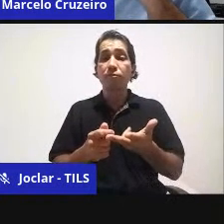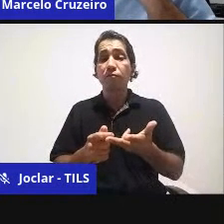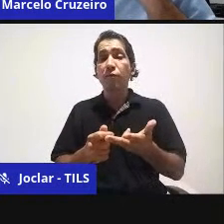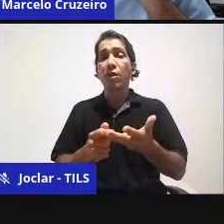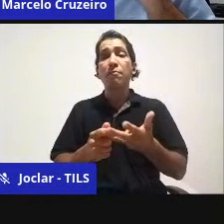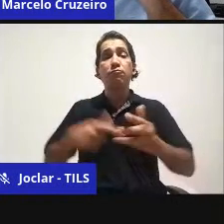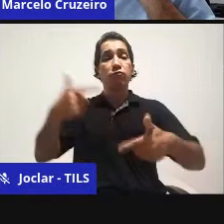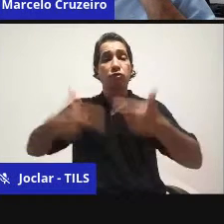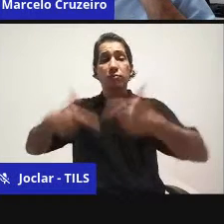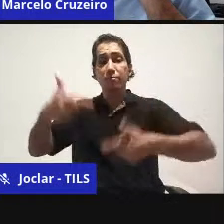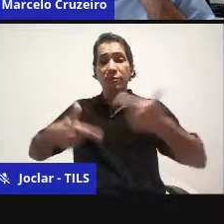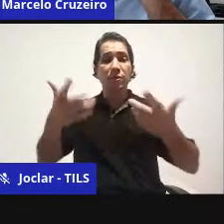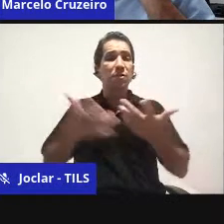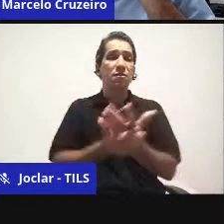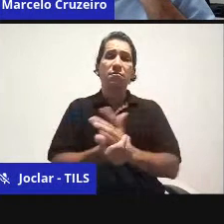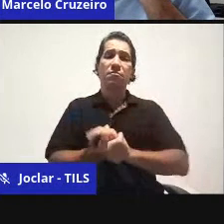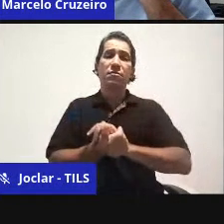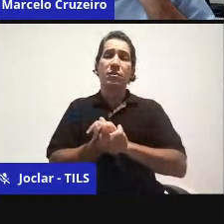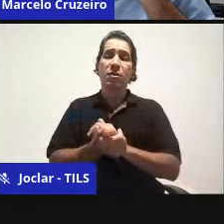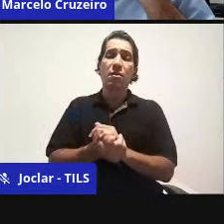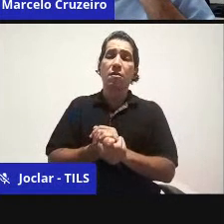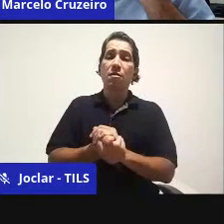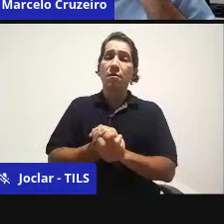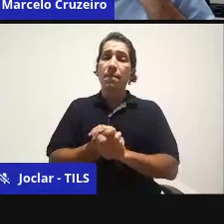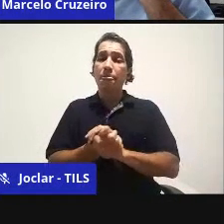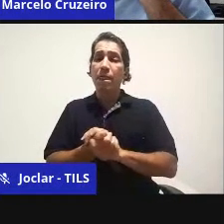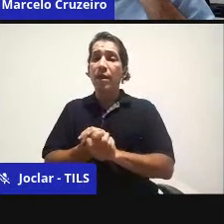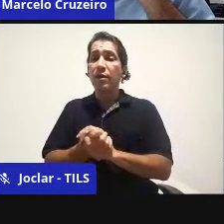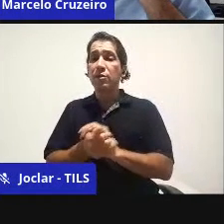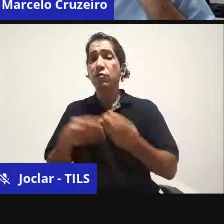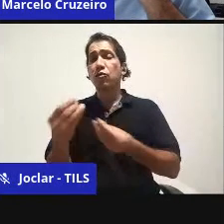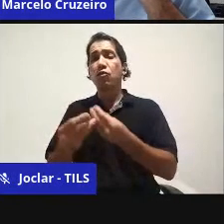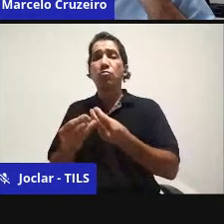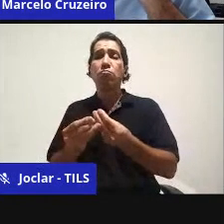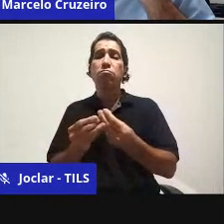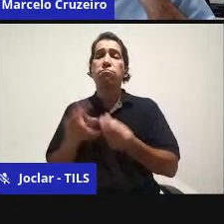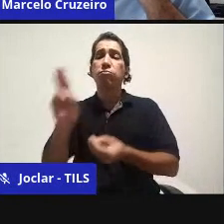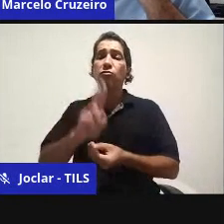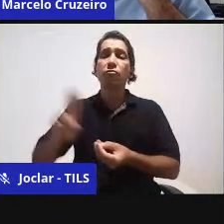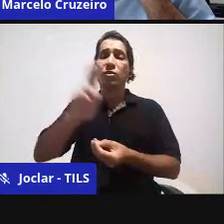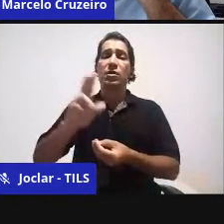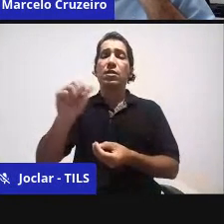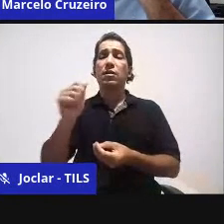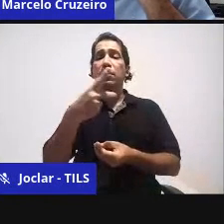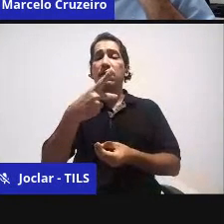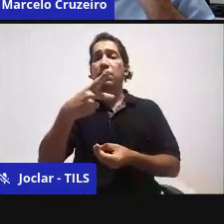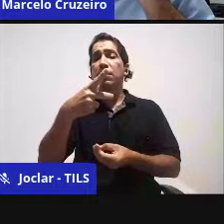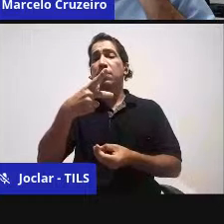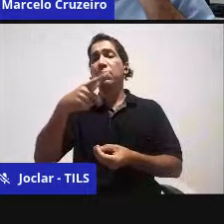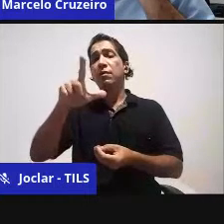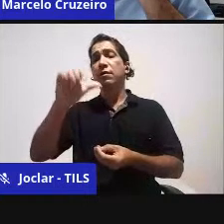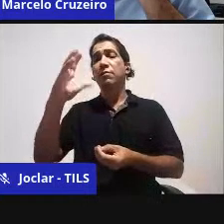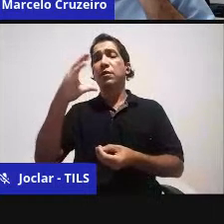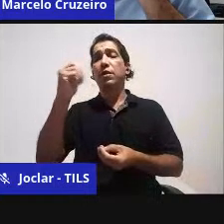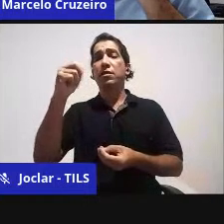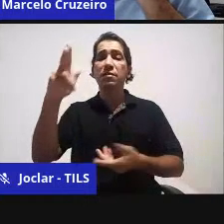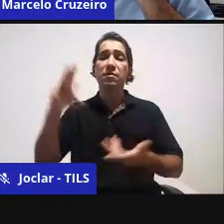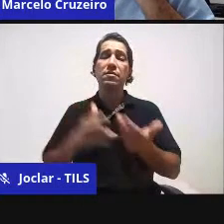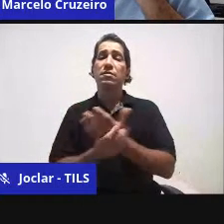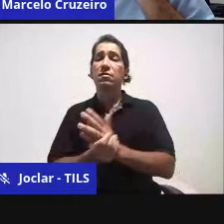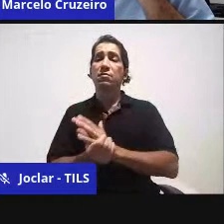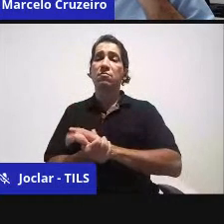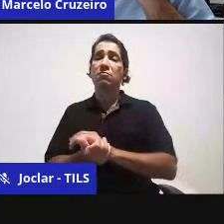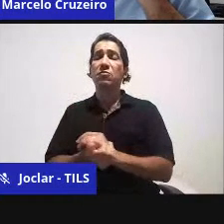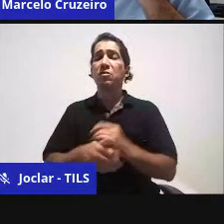antes da gente falar, então, dos quatro pilares, né, que é o visibilidade, transparência, capacidade preditiva e